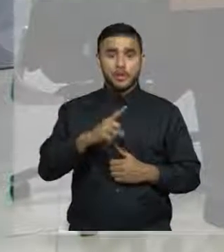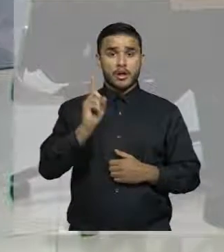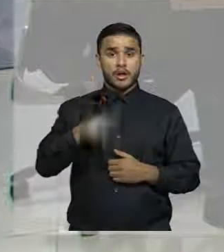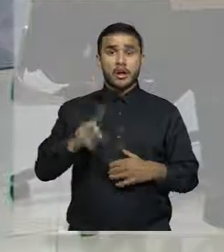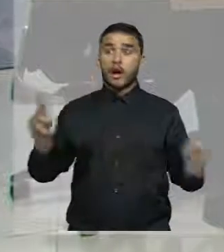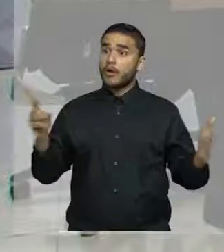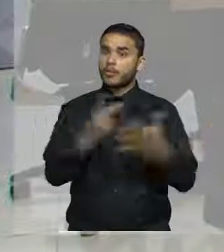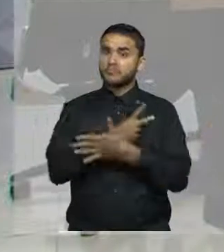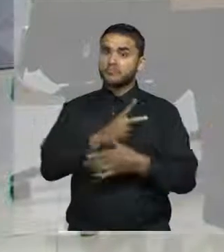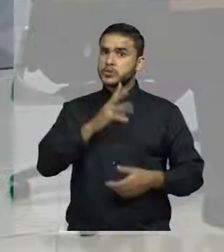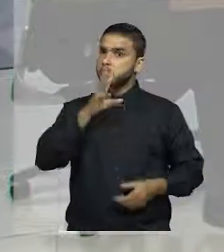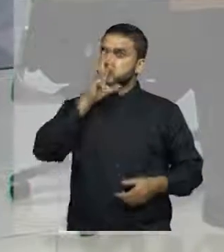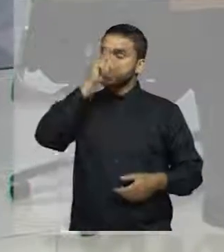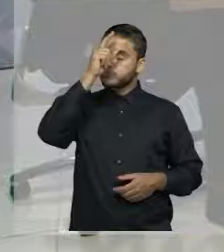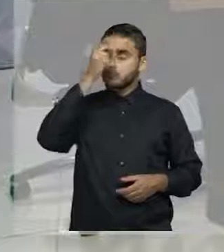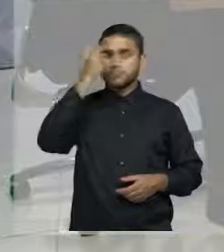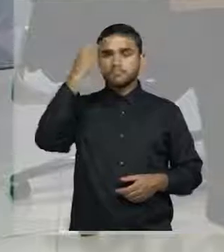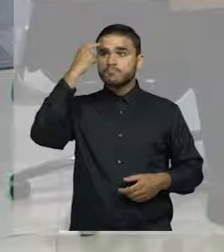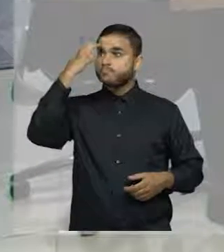momento de loucura,